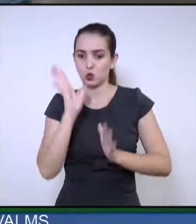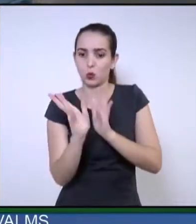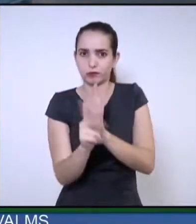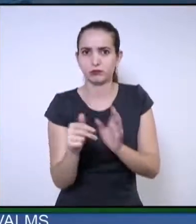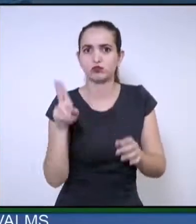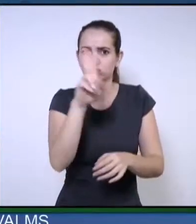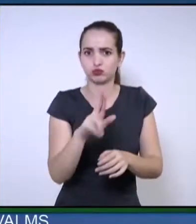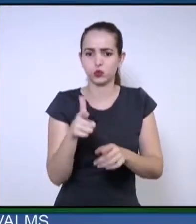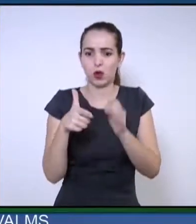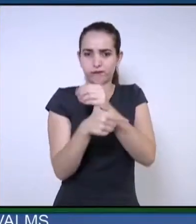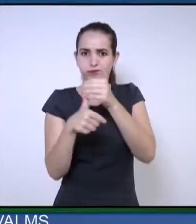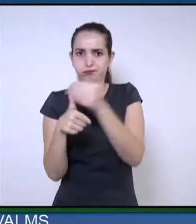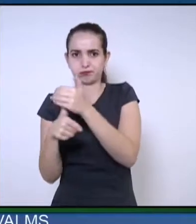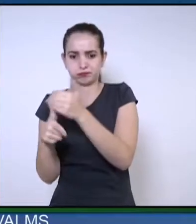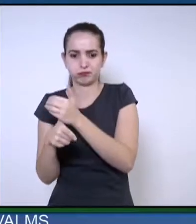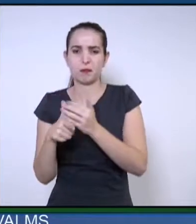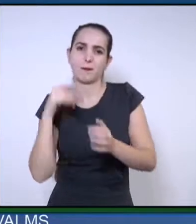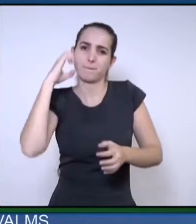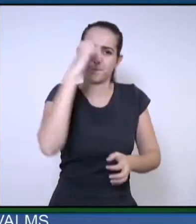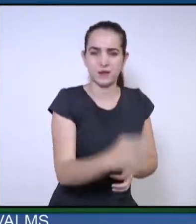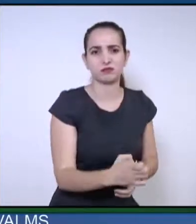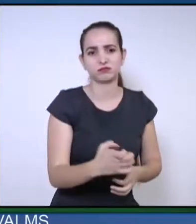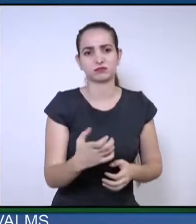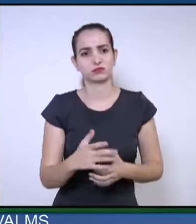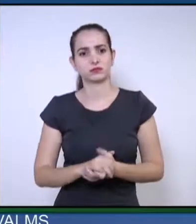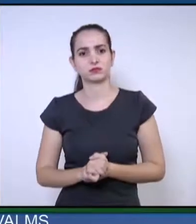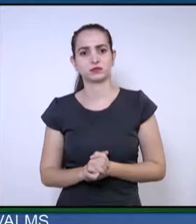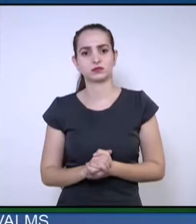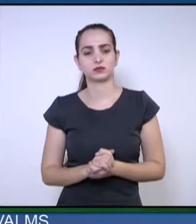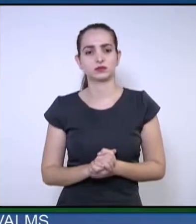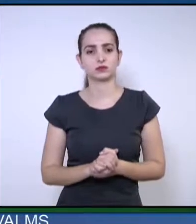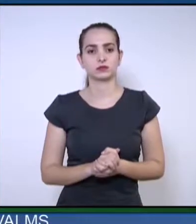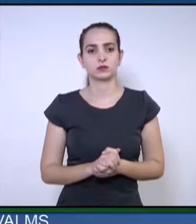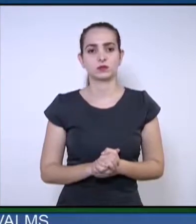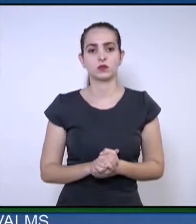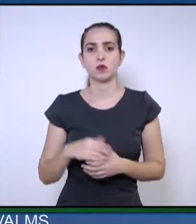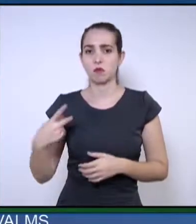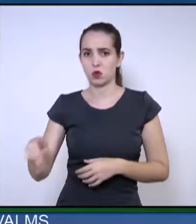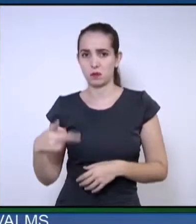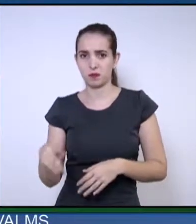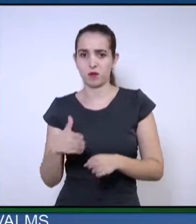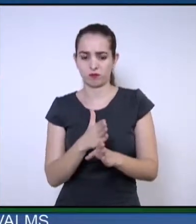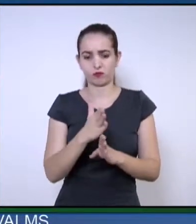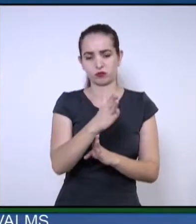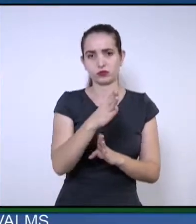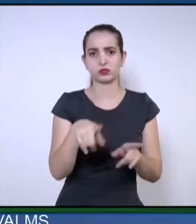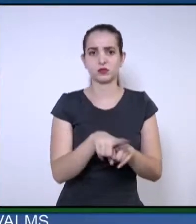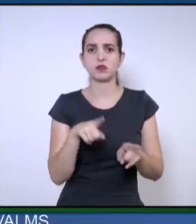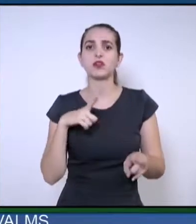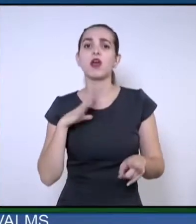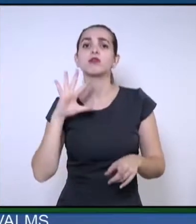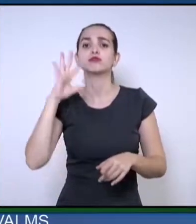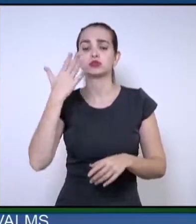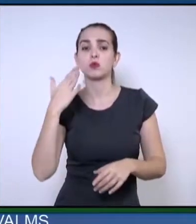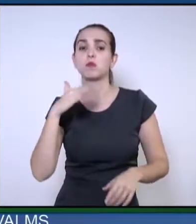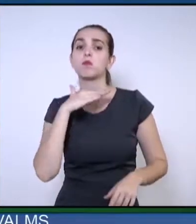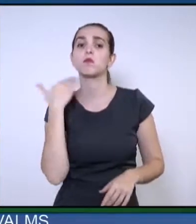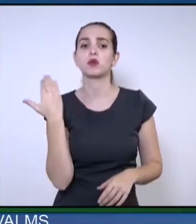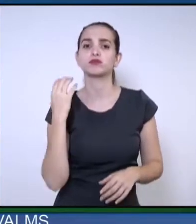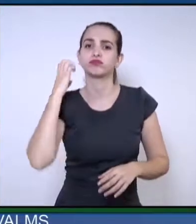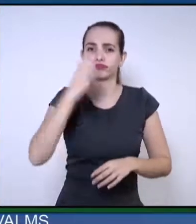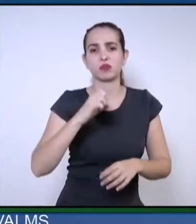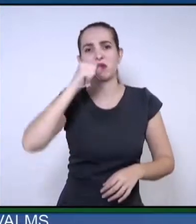levadas aqui para a fronteira, para dentro de Mato Grosso do Sul, para a fronteira com o Paraguai, em Ponta Porã. Vemos que isso culminou com aquele assassinato e que culminou